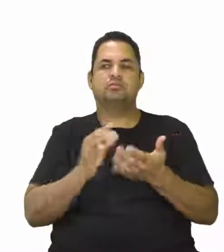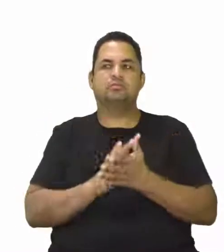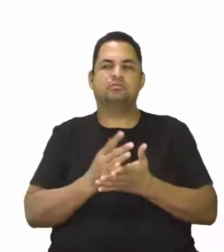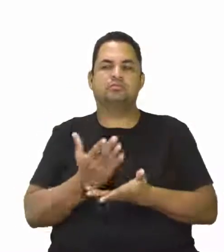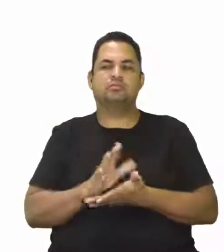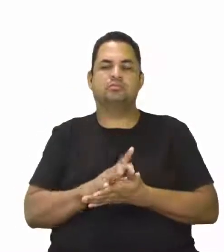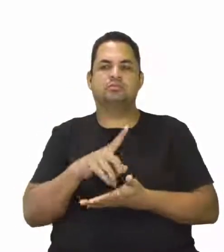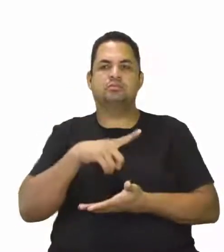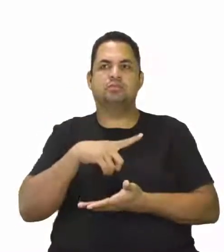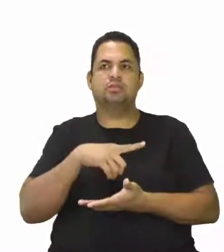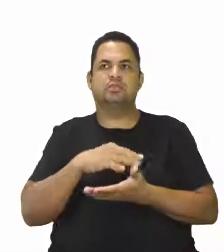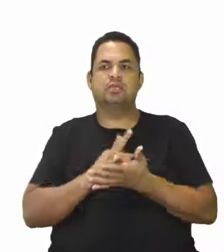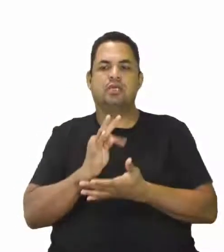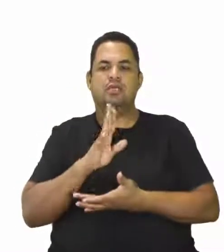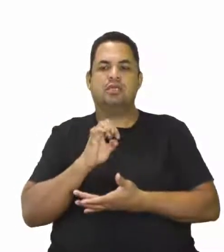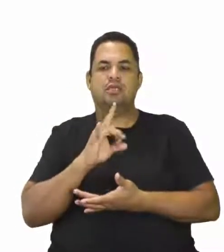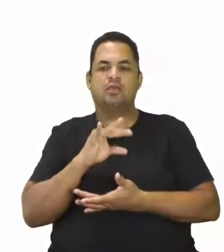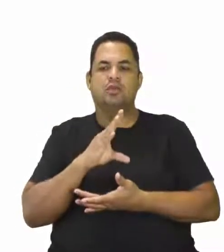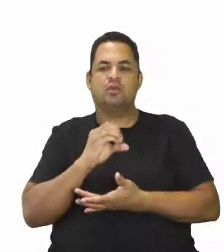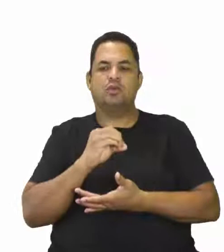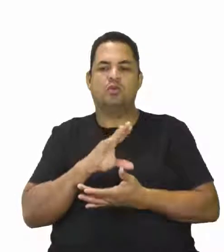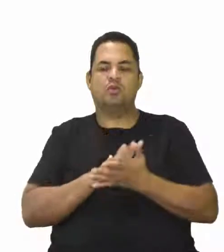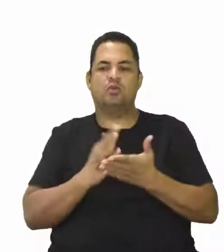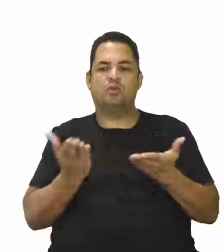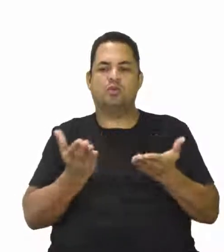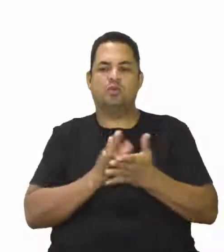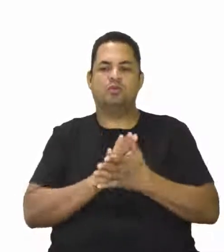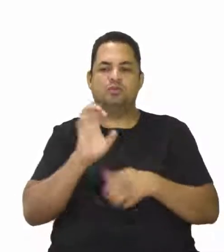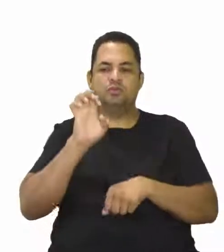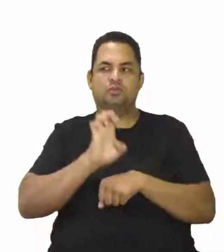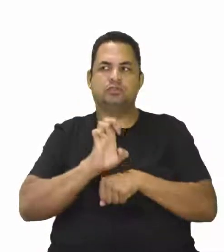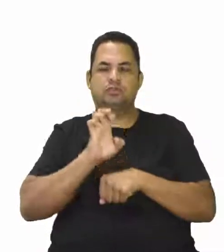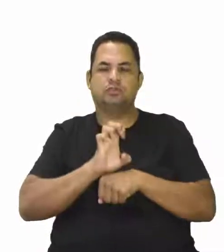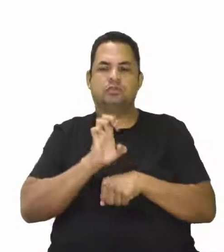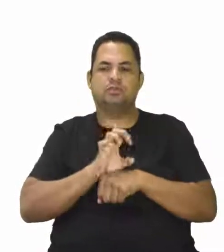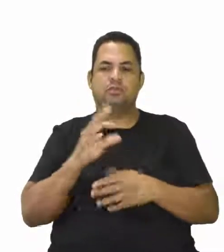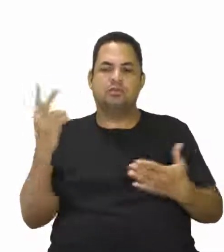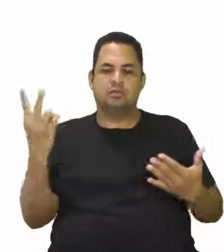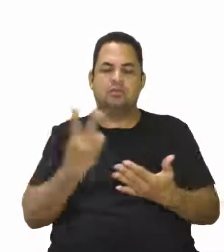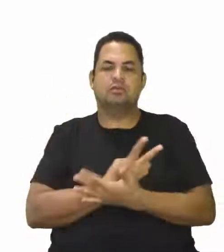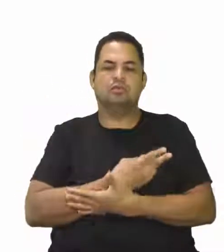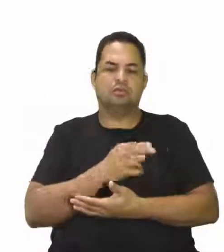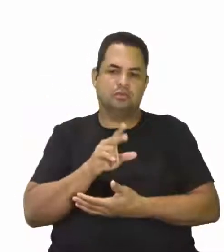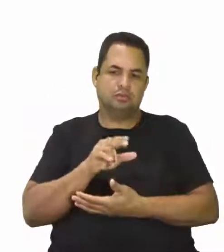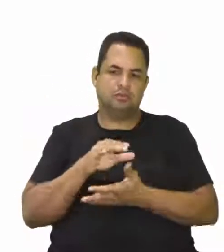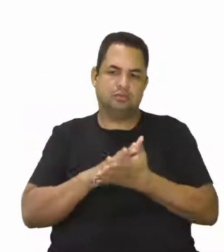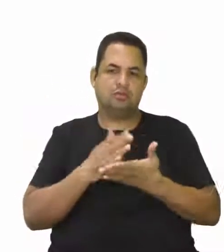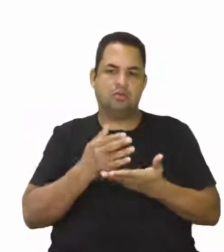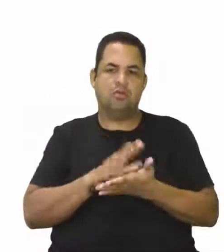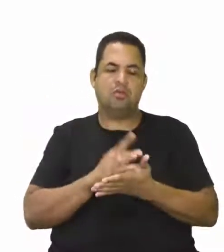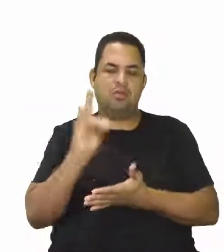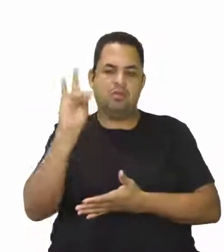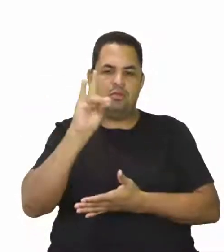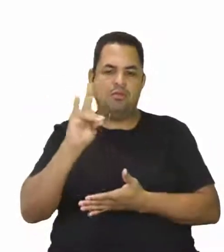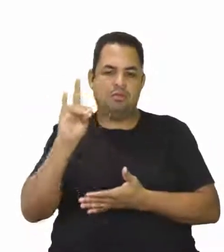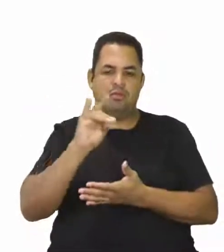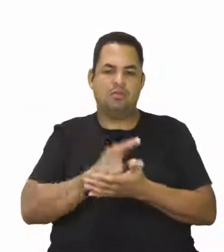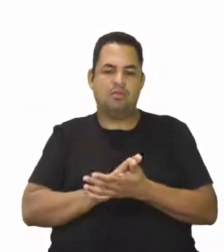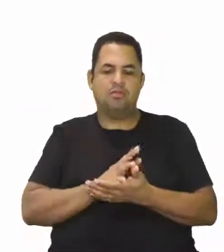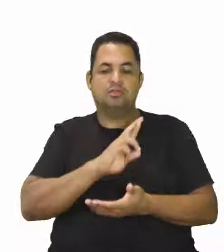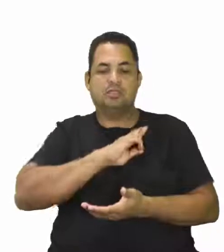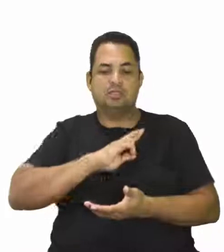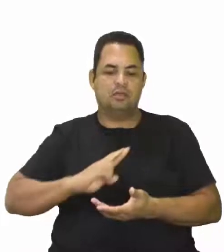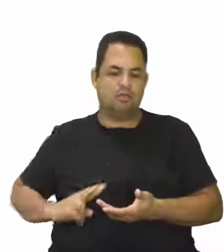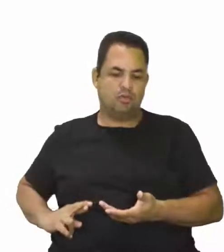antigamente éramos território e hoje somos estado. Então aconteceu a mesma coisa com a Bolívia. Antes era a República da